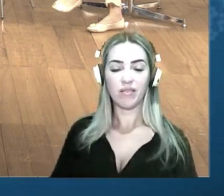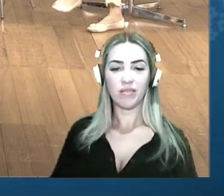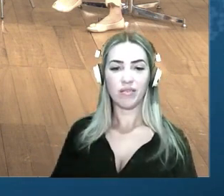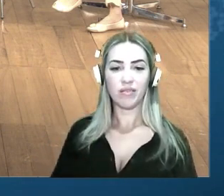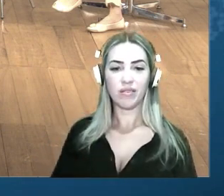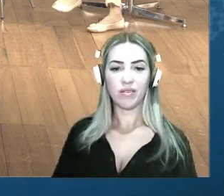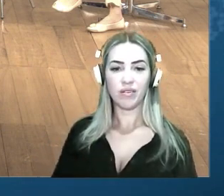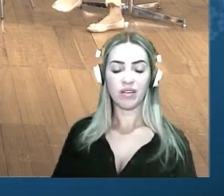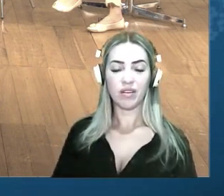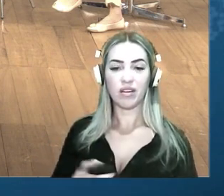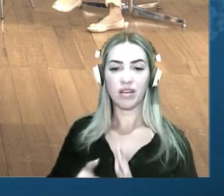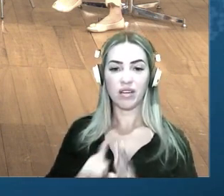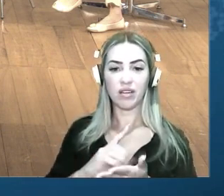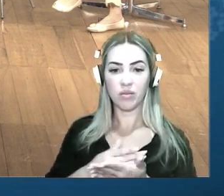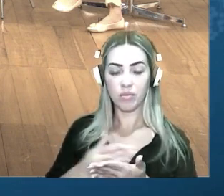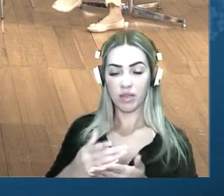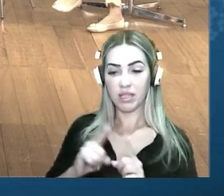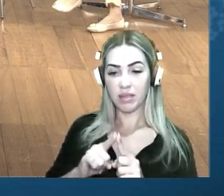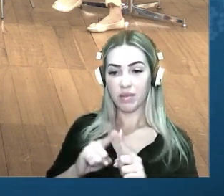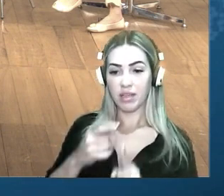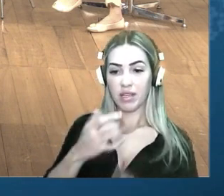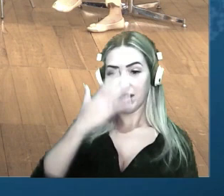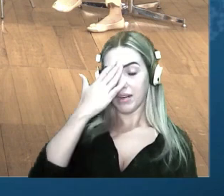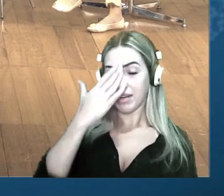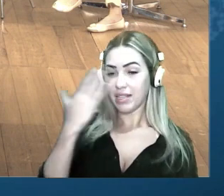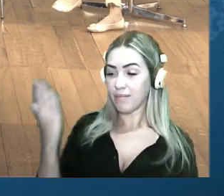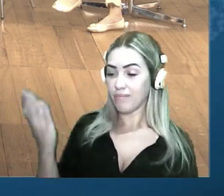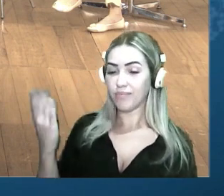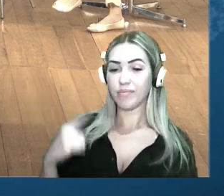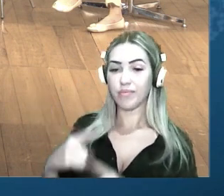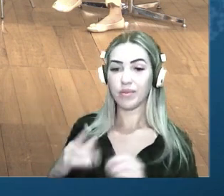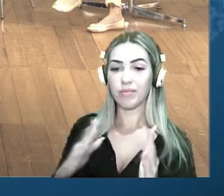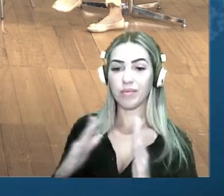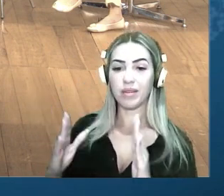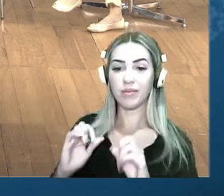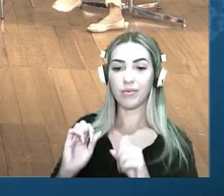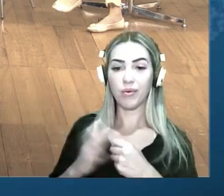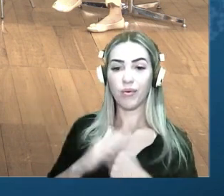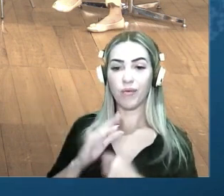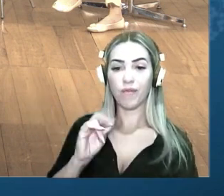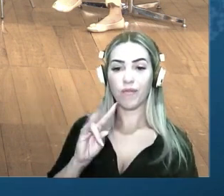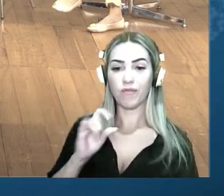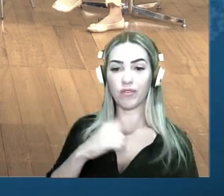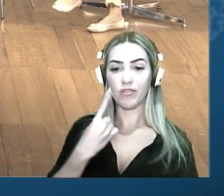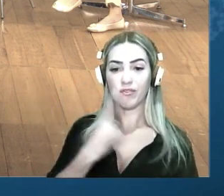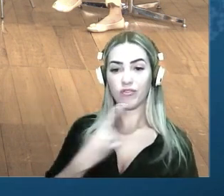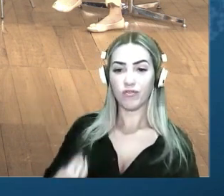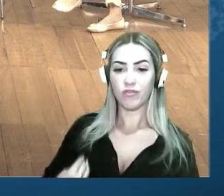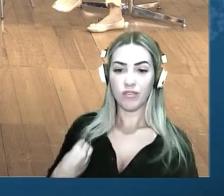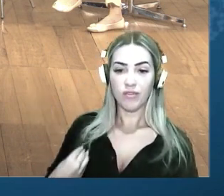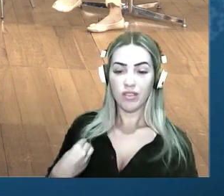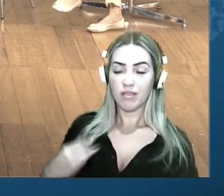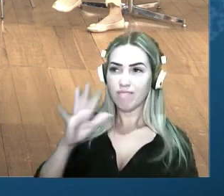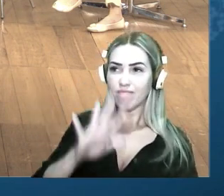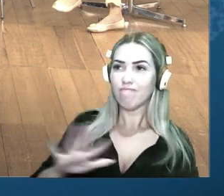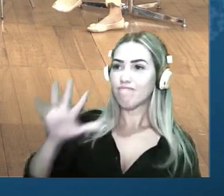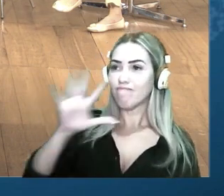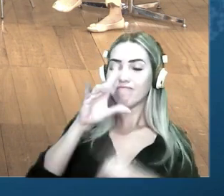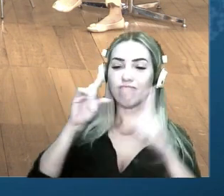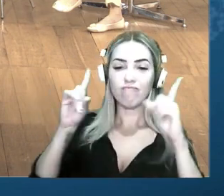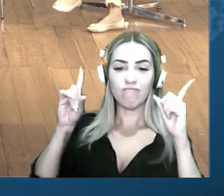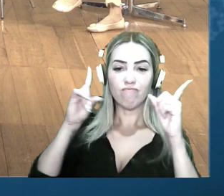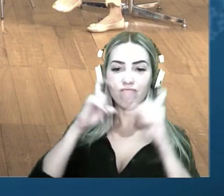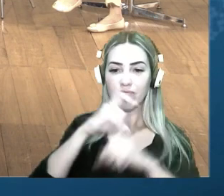queria fazer um agradecimento a você, porque, na época da Covid, enquanto a gente vivia um cenário extremamente difícil, né,